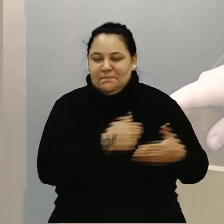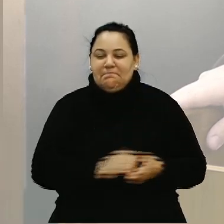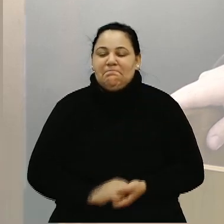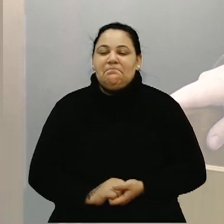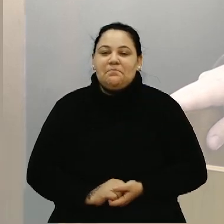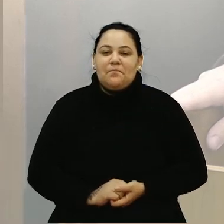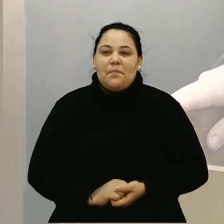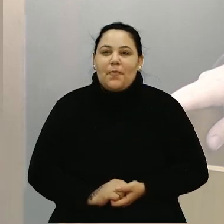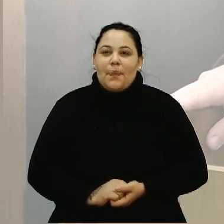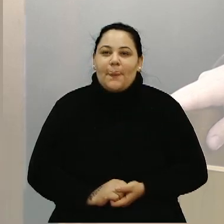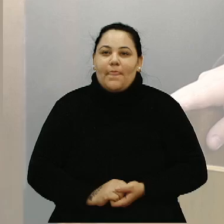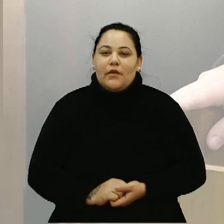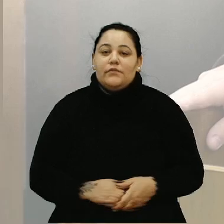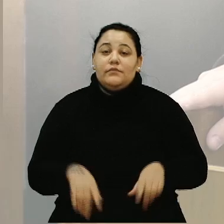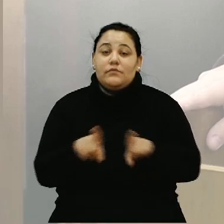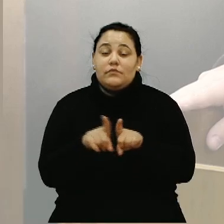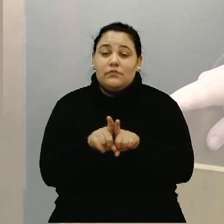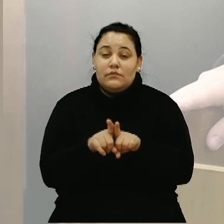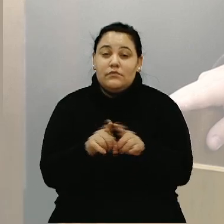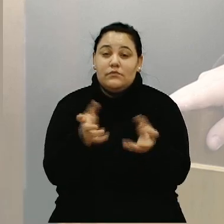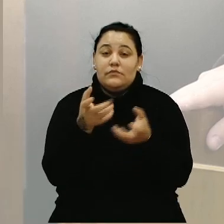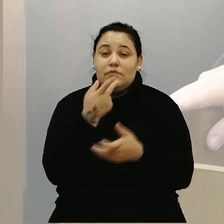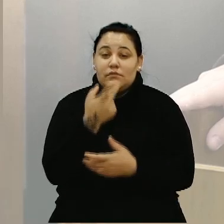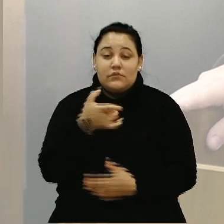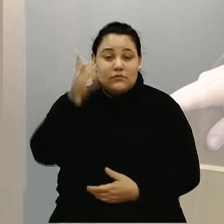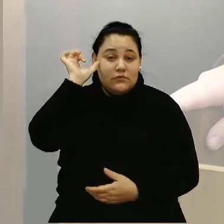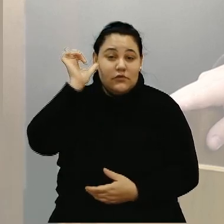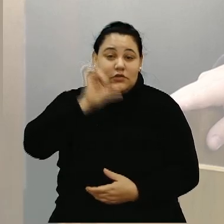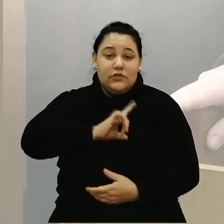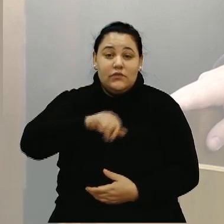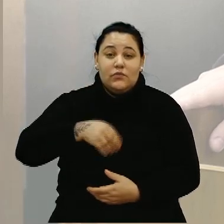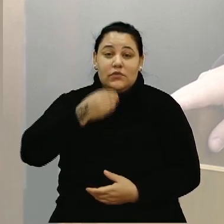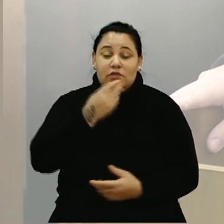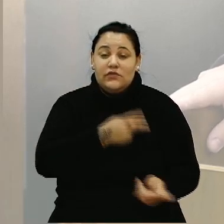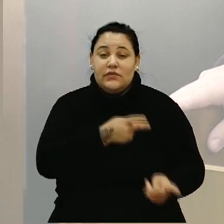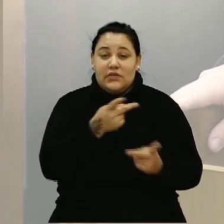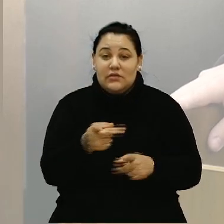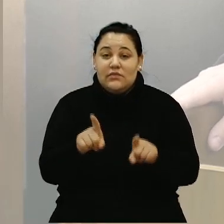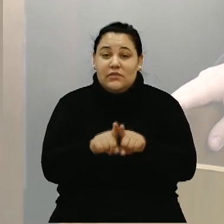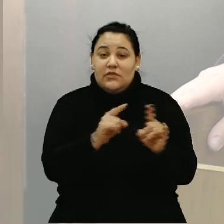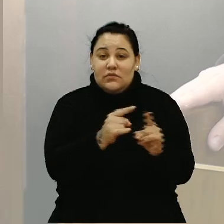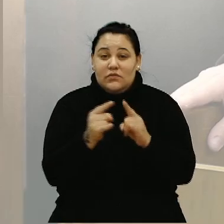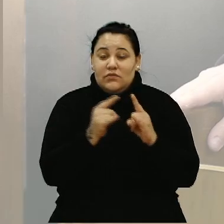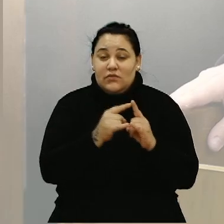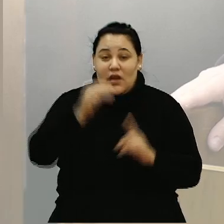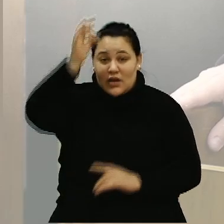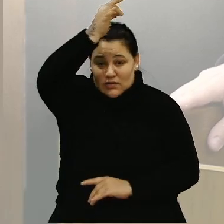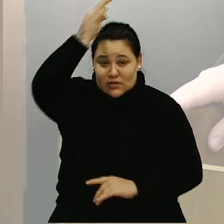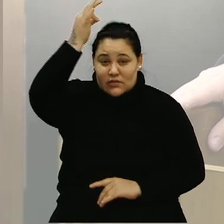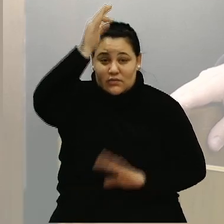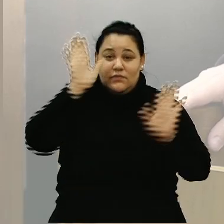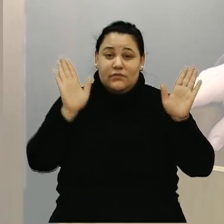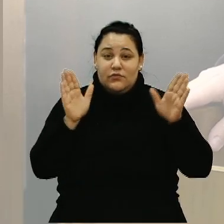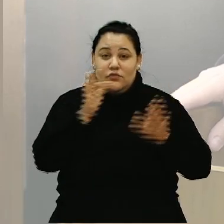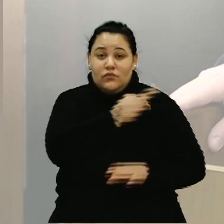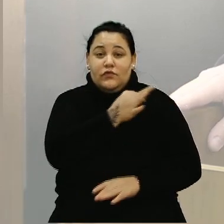Também dizer que ontem tivemos a oportunidade de visitar a entidade Anjos Voluntários,